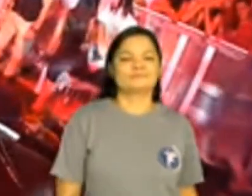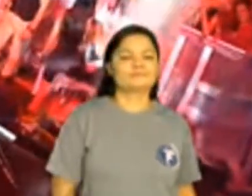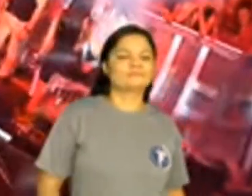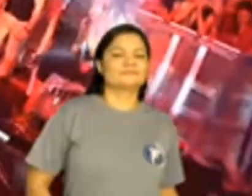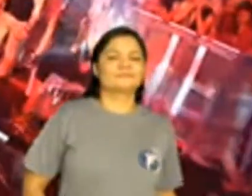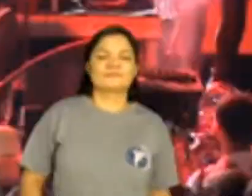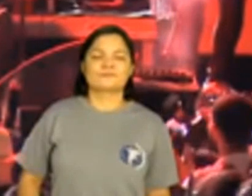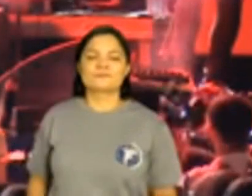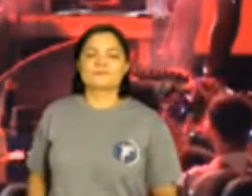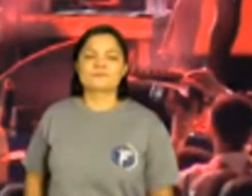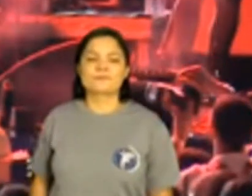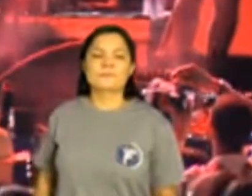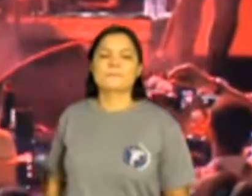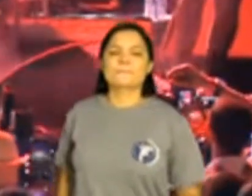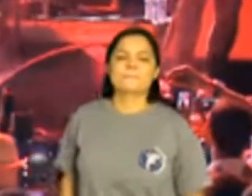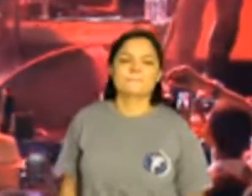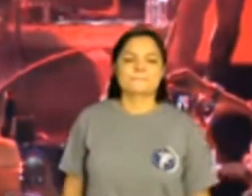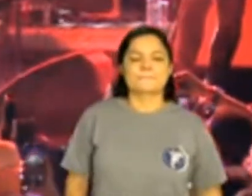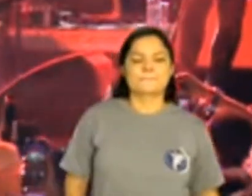Então de casa,